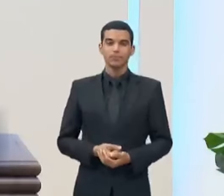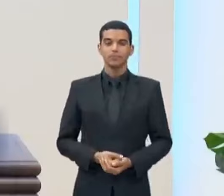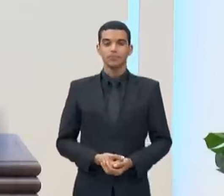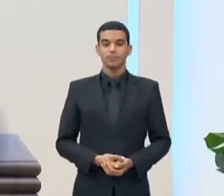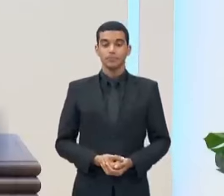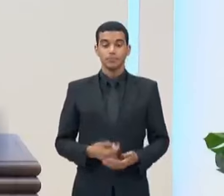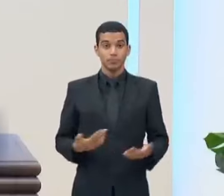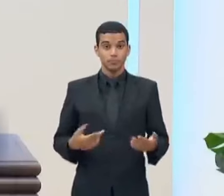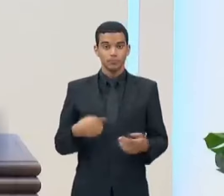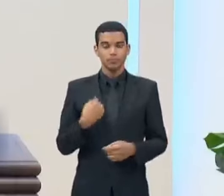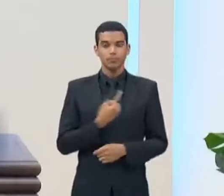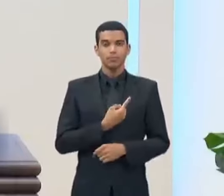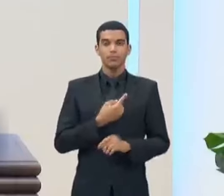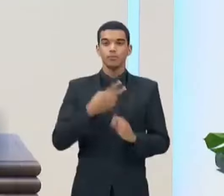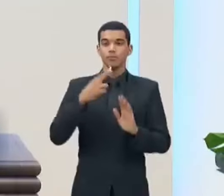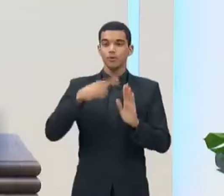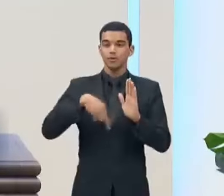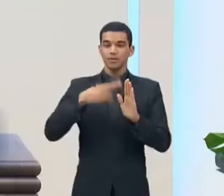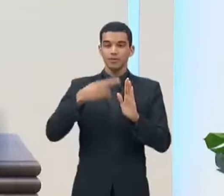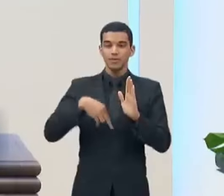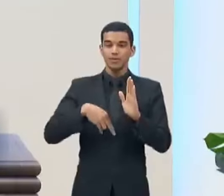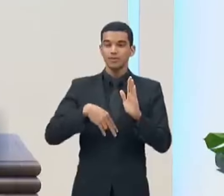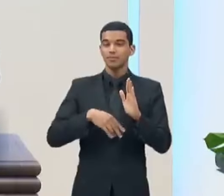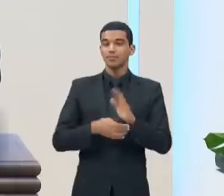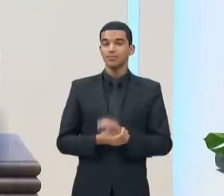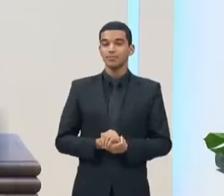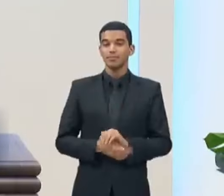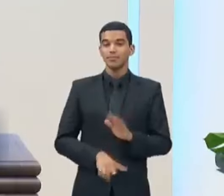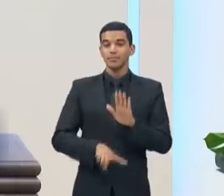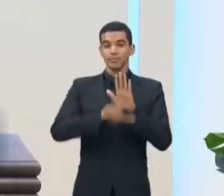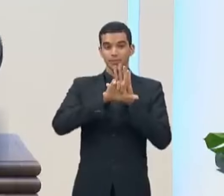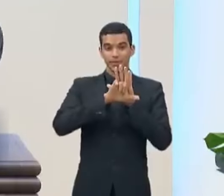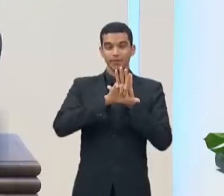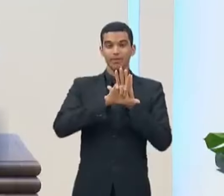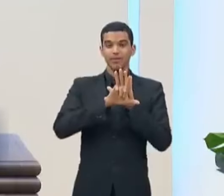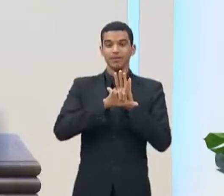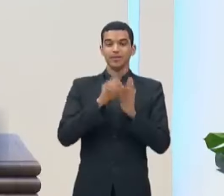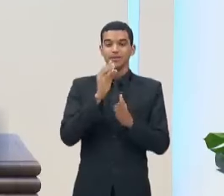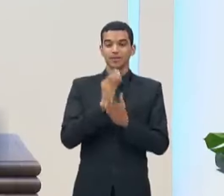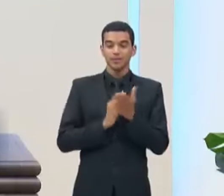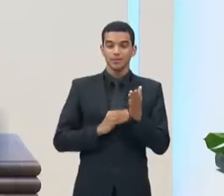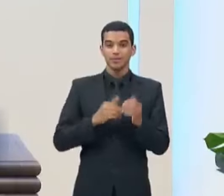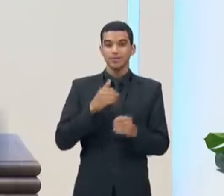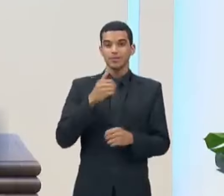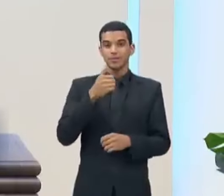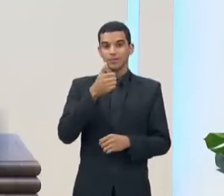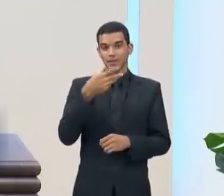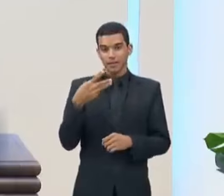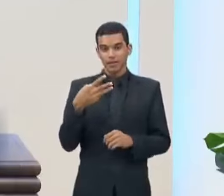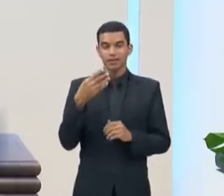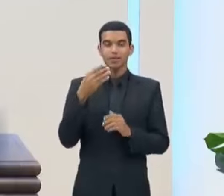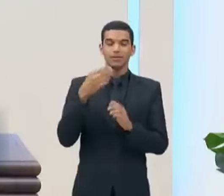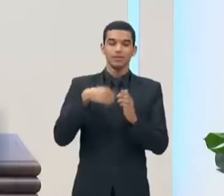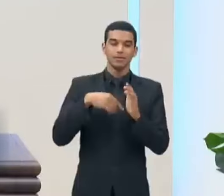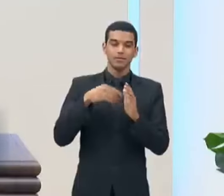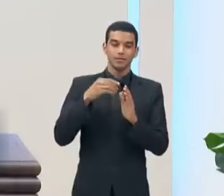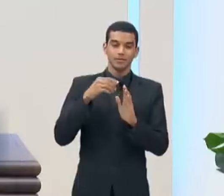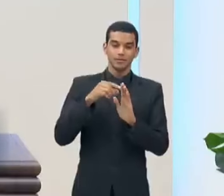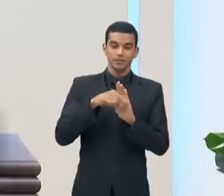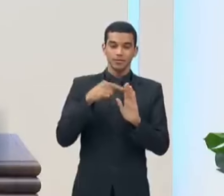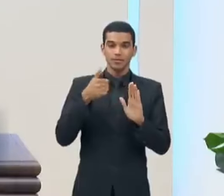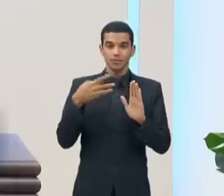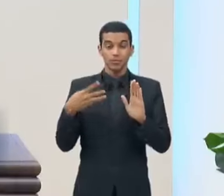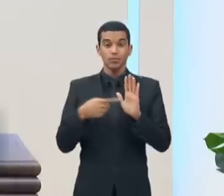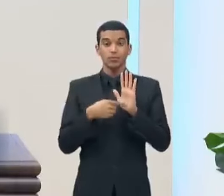lemos Levítico, o capítulo 13 e o capítulo 14, ali está registrado tanto a lei